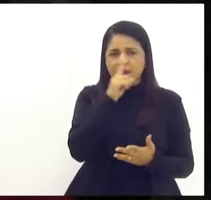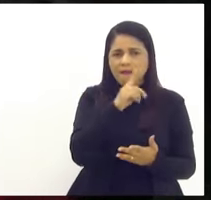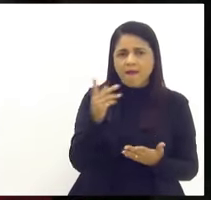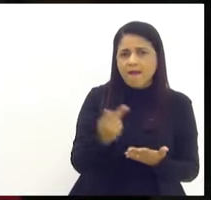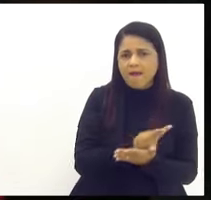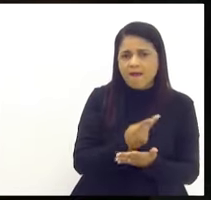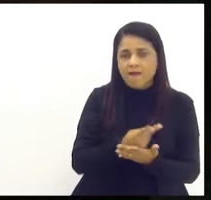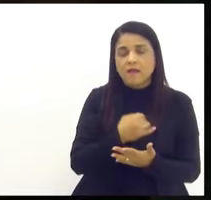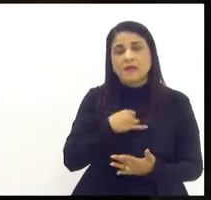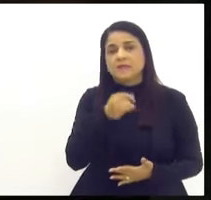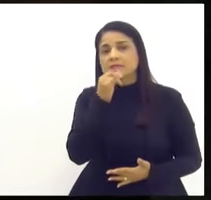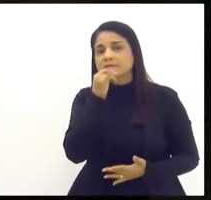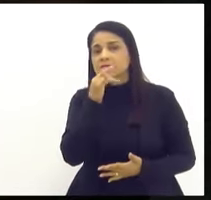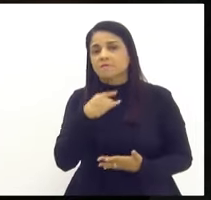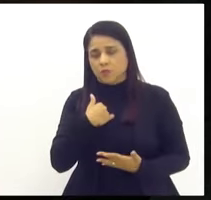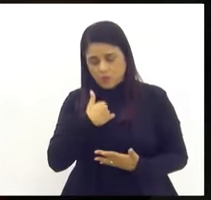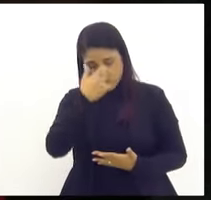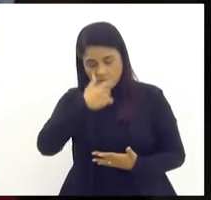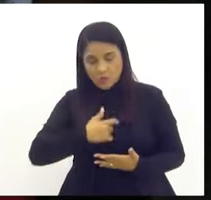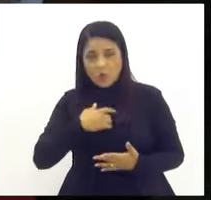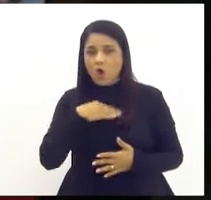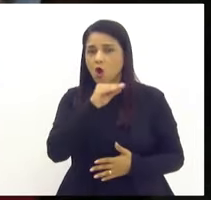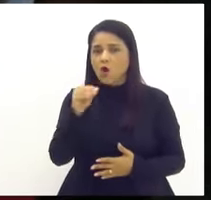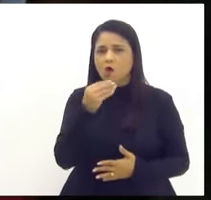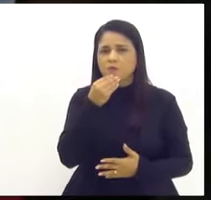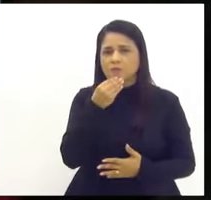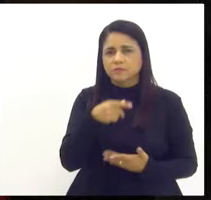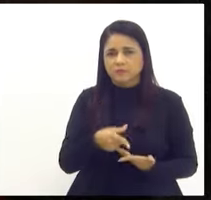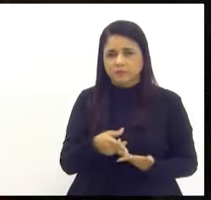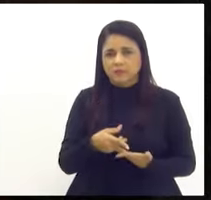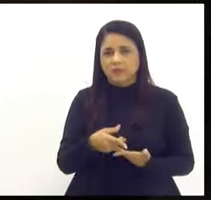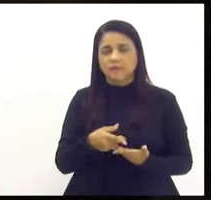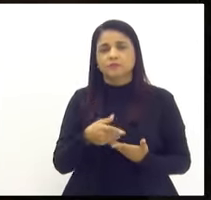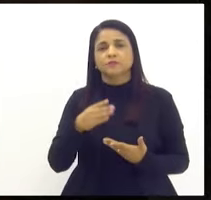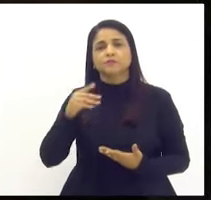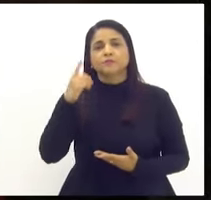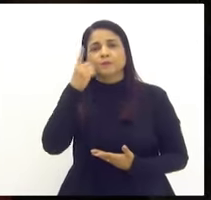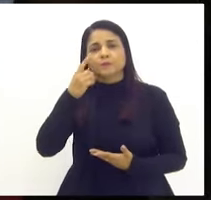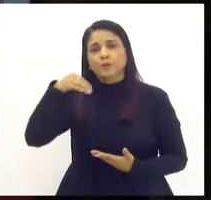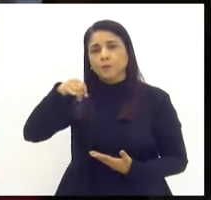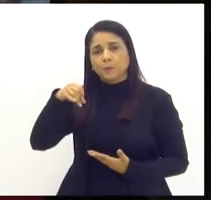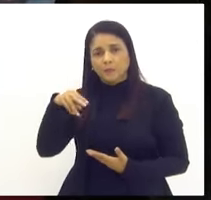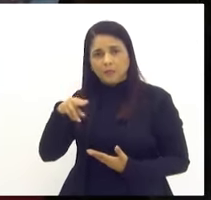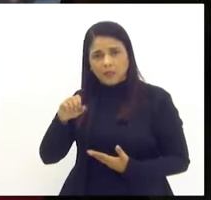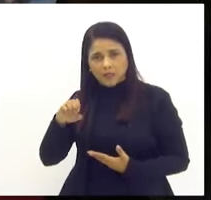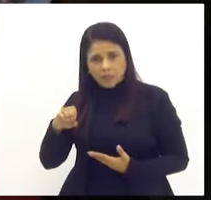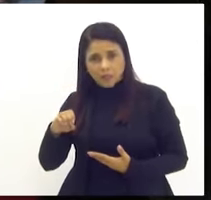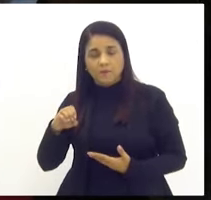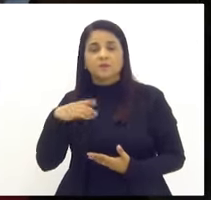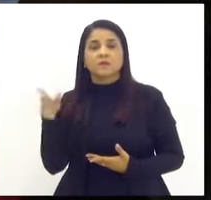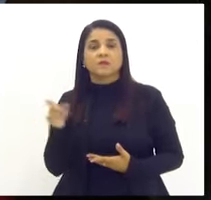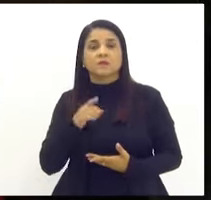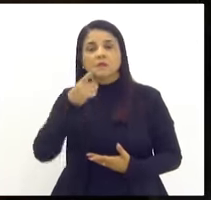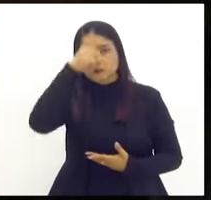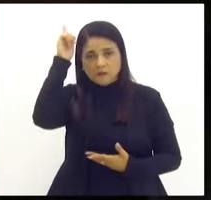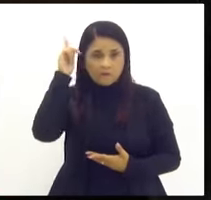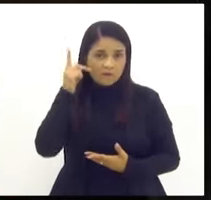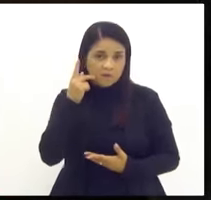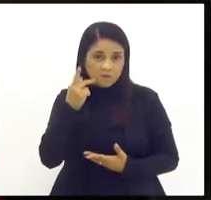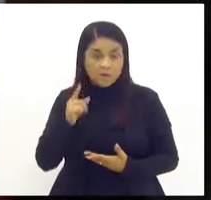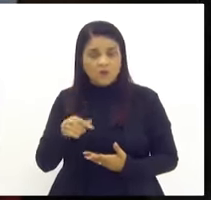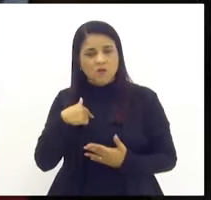exemplo ti a oportunidade deputado Carlos min Deputado Lu Paulo de ver